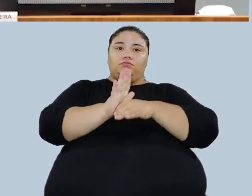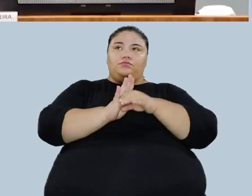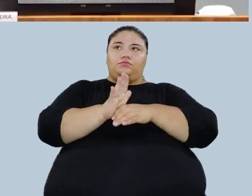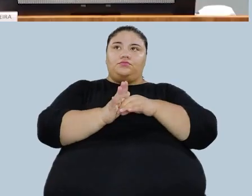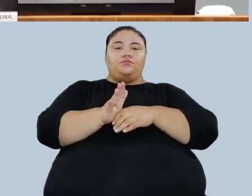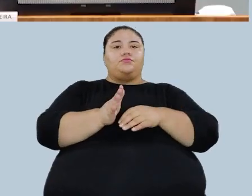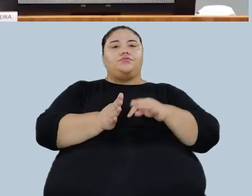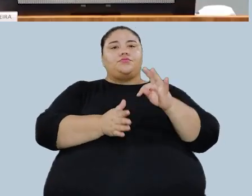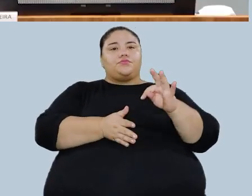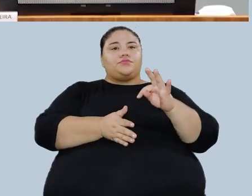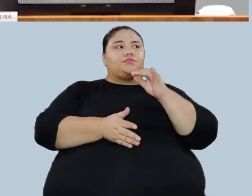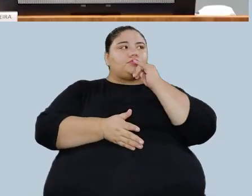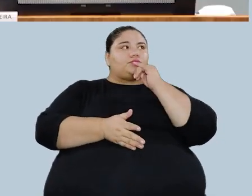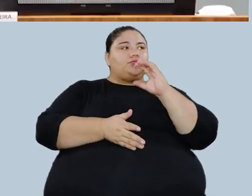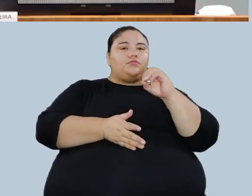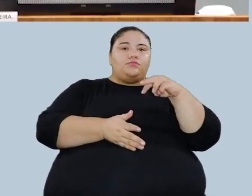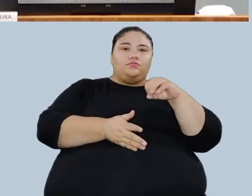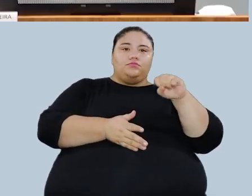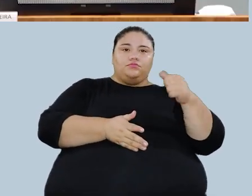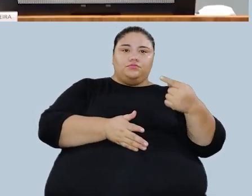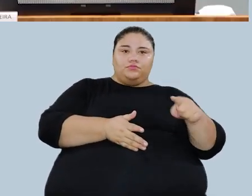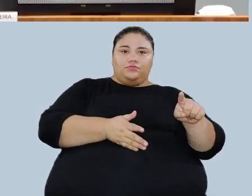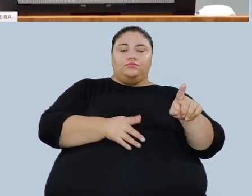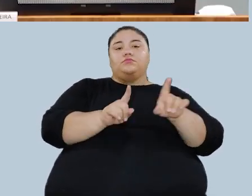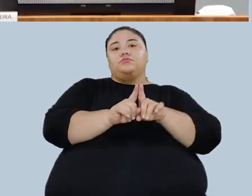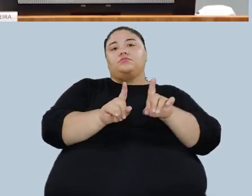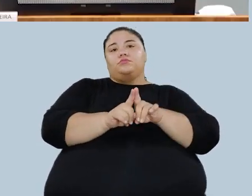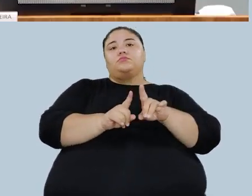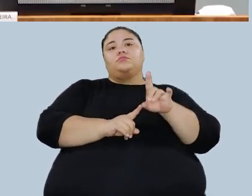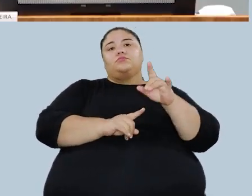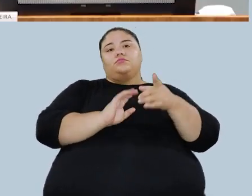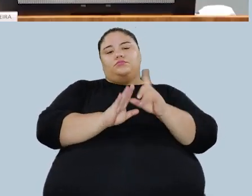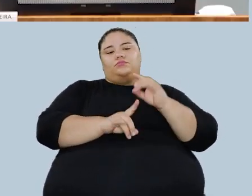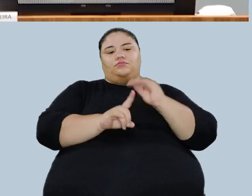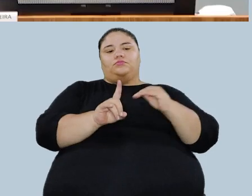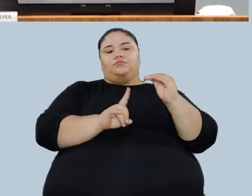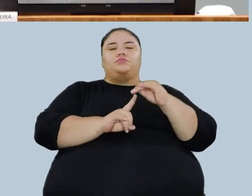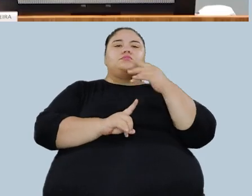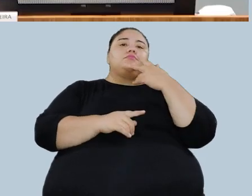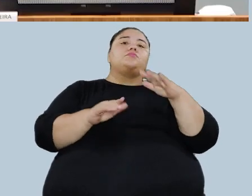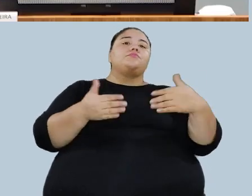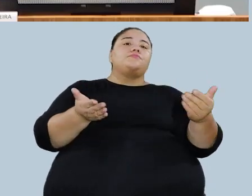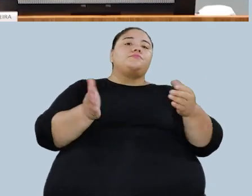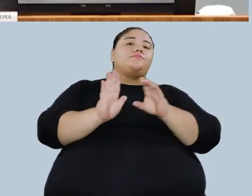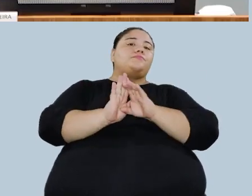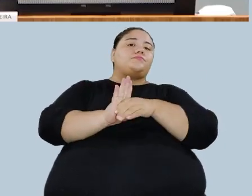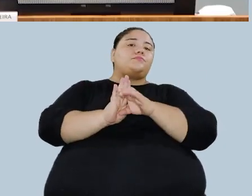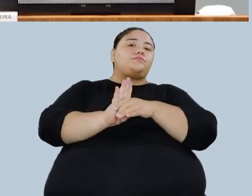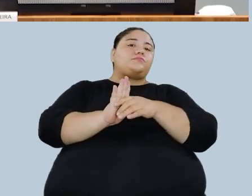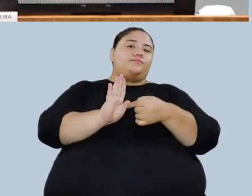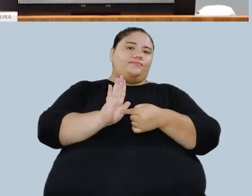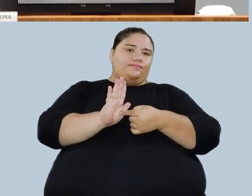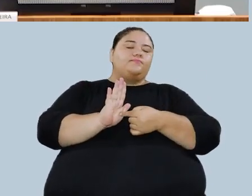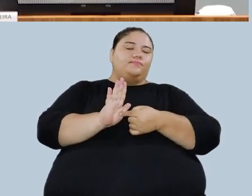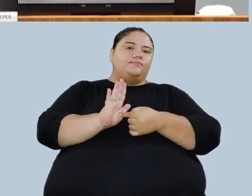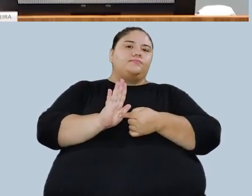tarifa e comissão, que ficam no regime geral. E aí, como dizia o desembargador Maíra Maia, qual o conceito de comissão? Qual é o